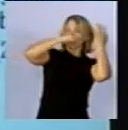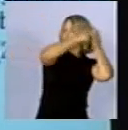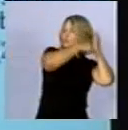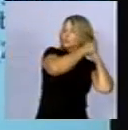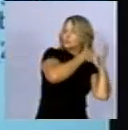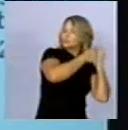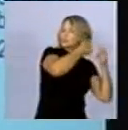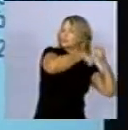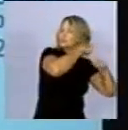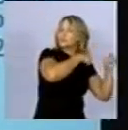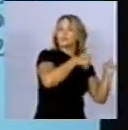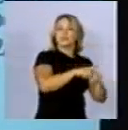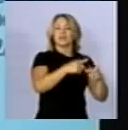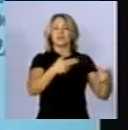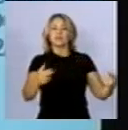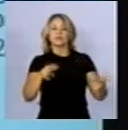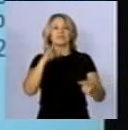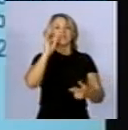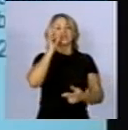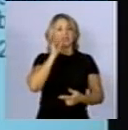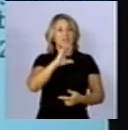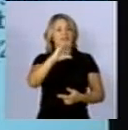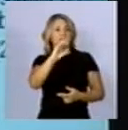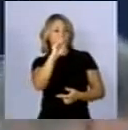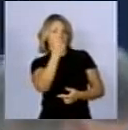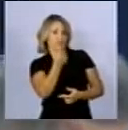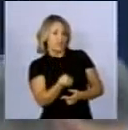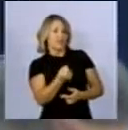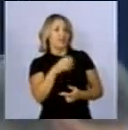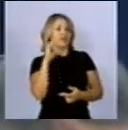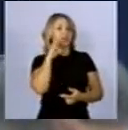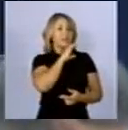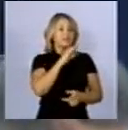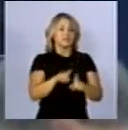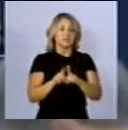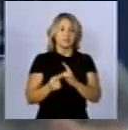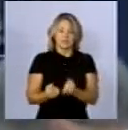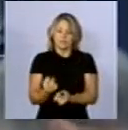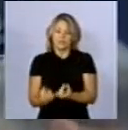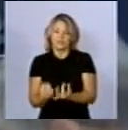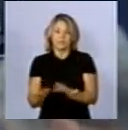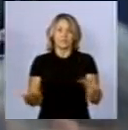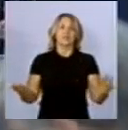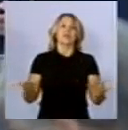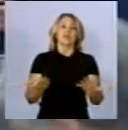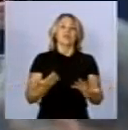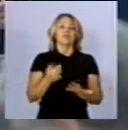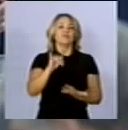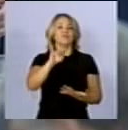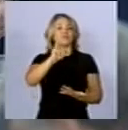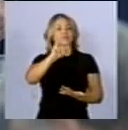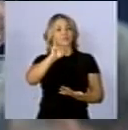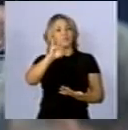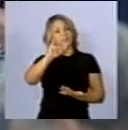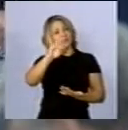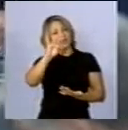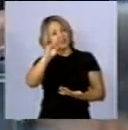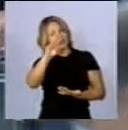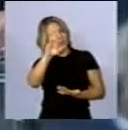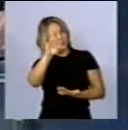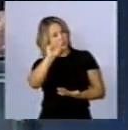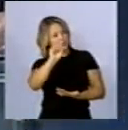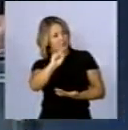quente e emissões resultantes de frituras. Eh, é preciso que a gente guarde a devida proporção e entenda